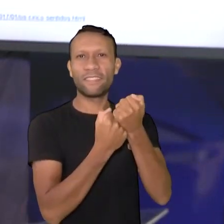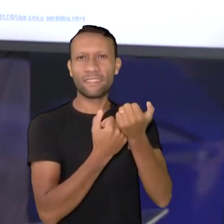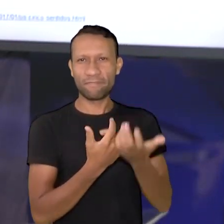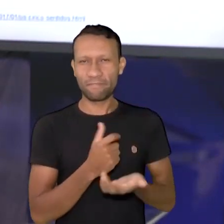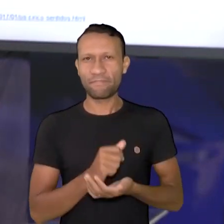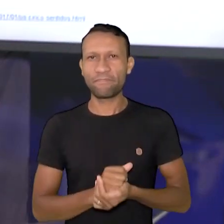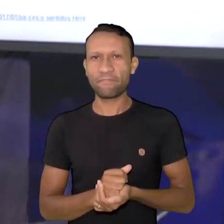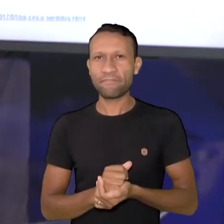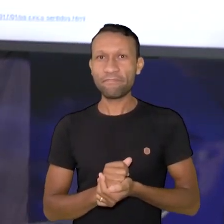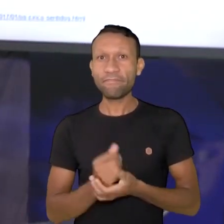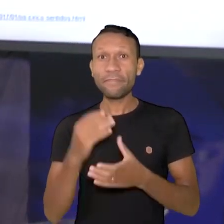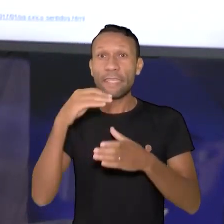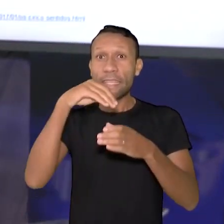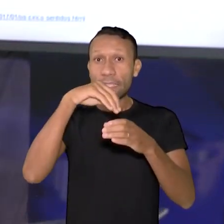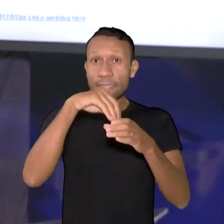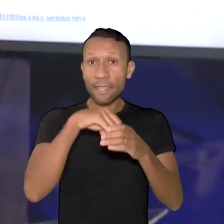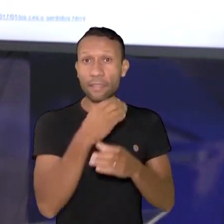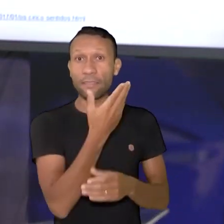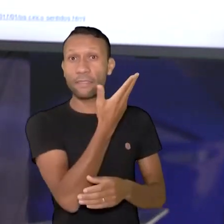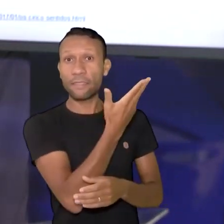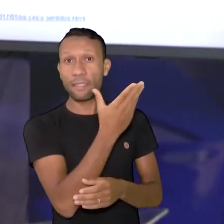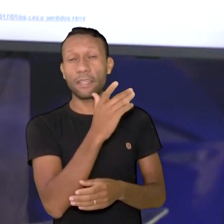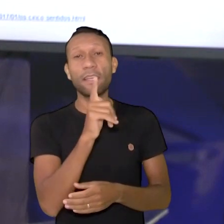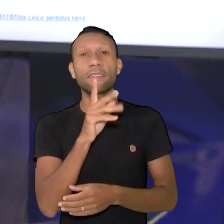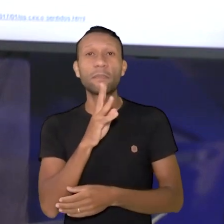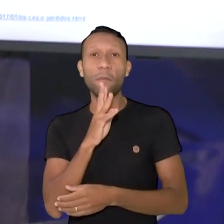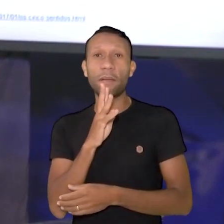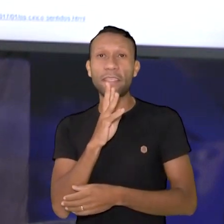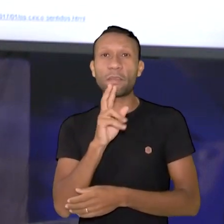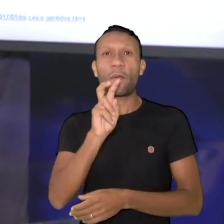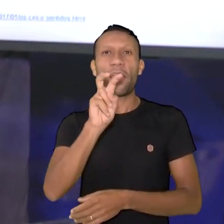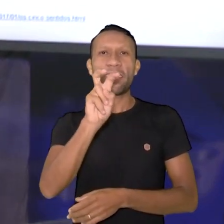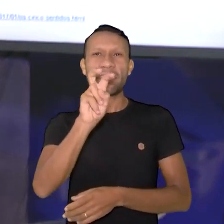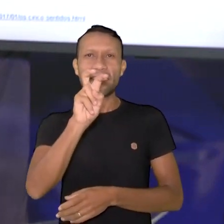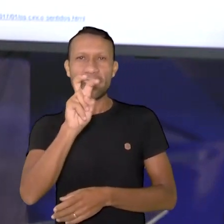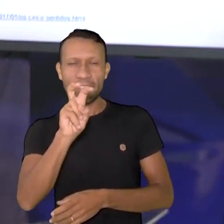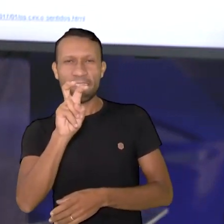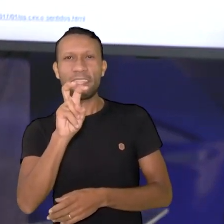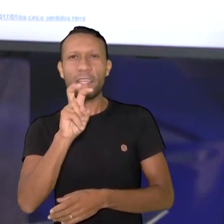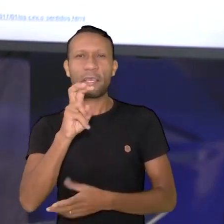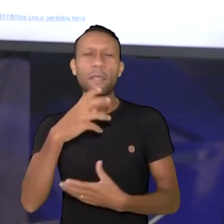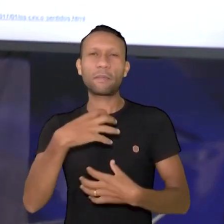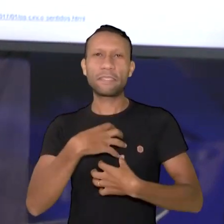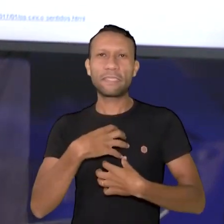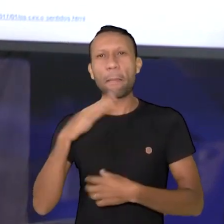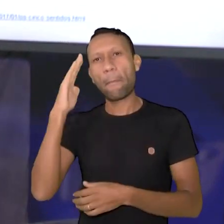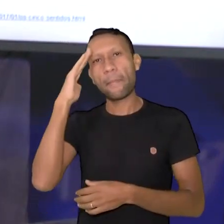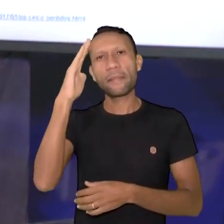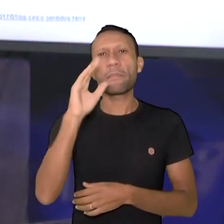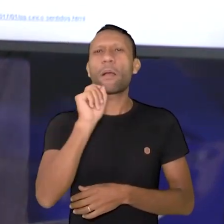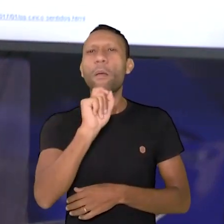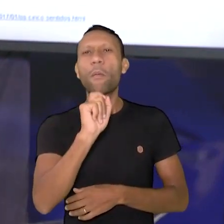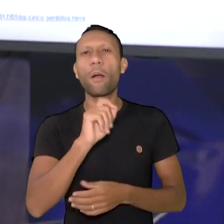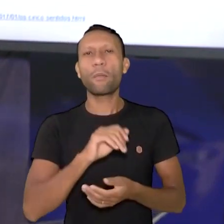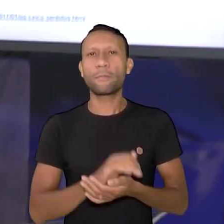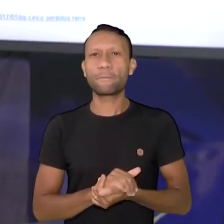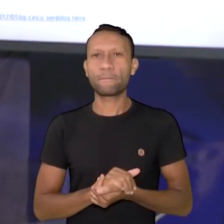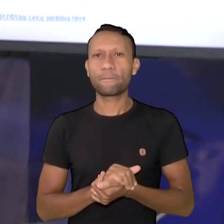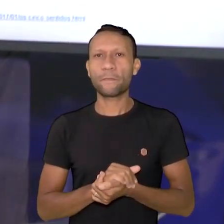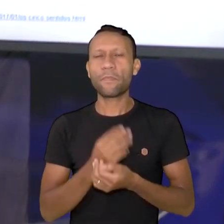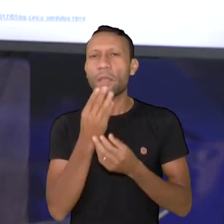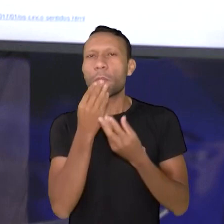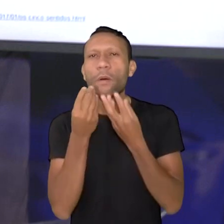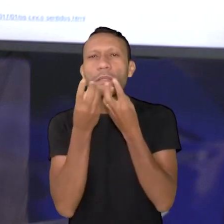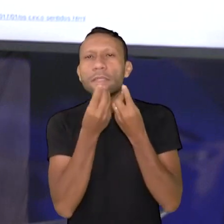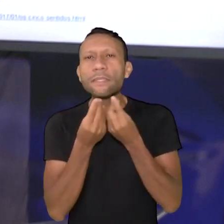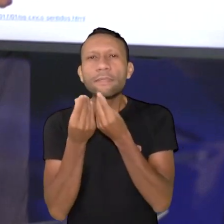aí, dentro desses sentidos no corpo, a gente conhece aqueles 5 sentidos principais. Que sentidos são esses? O